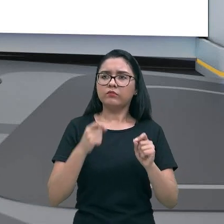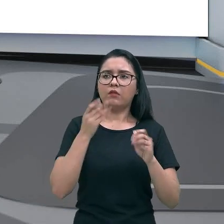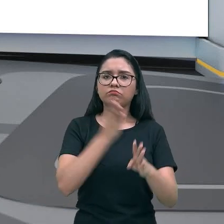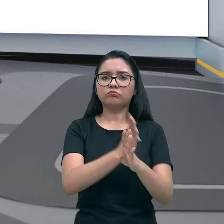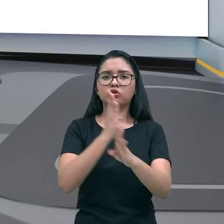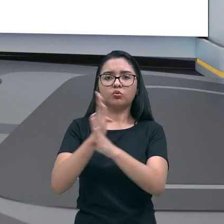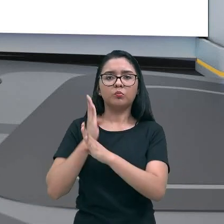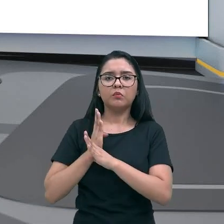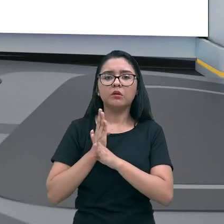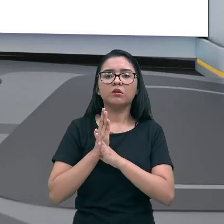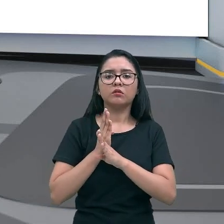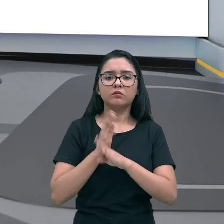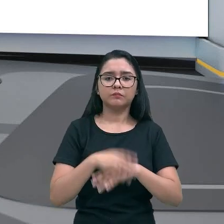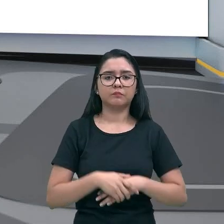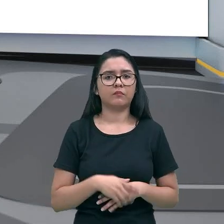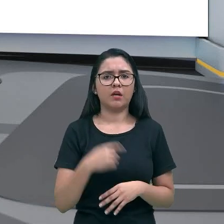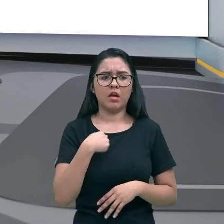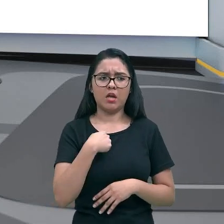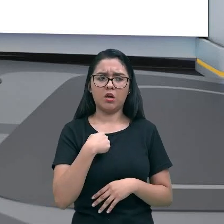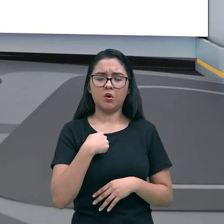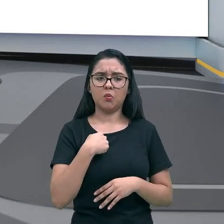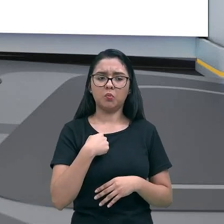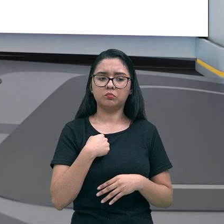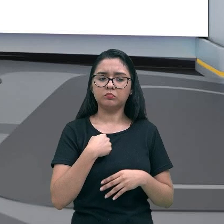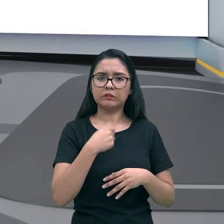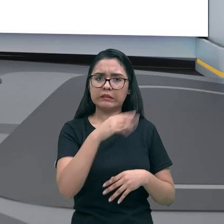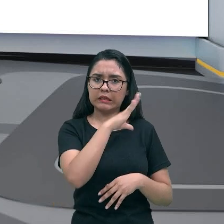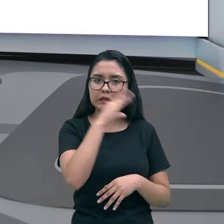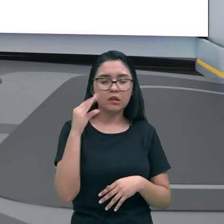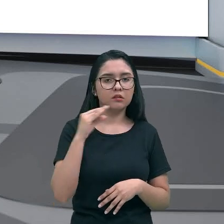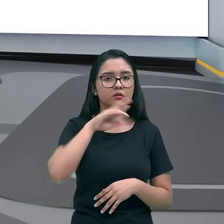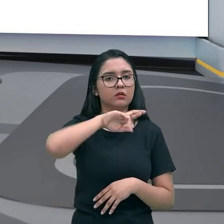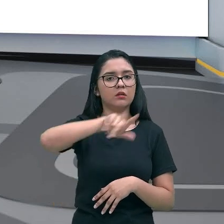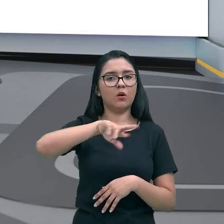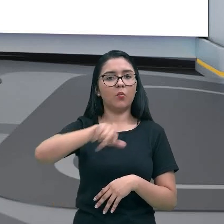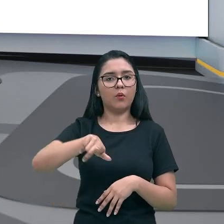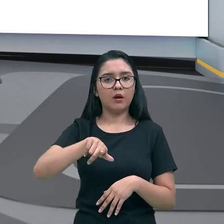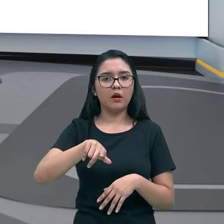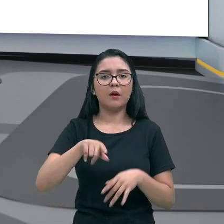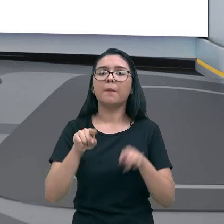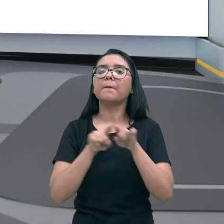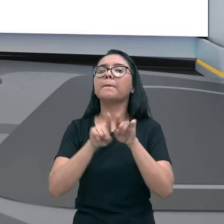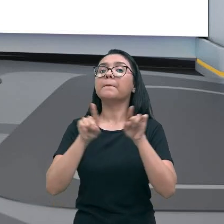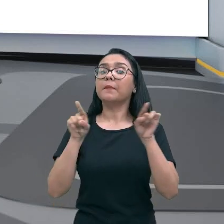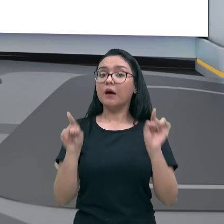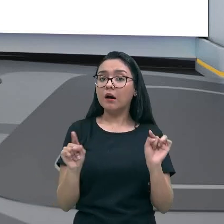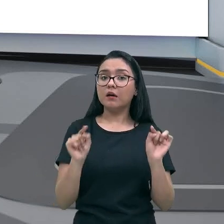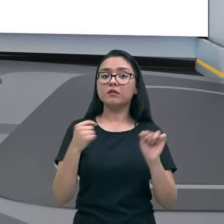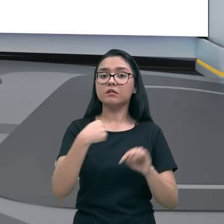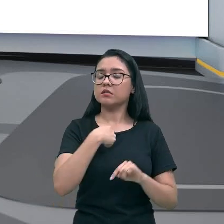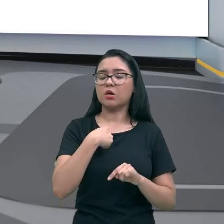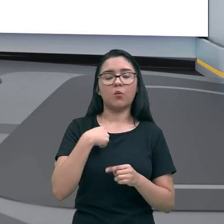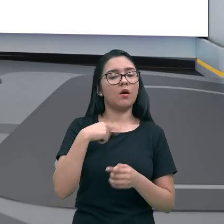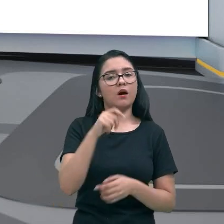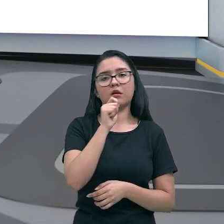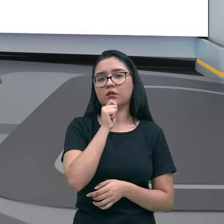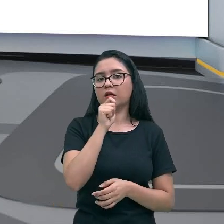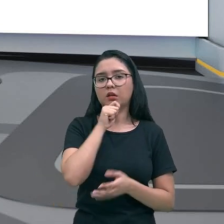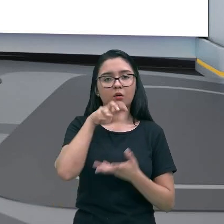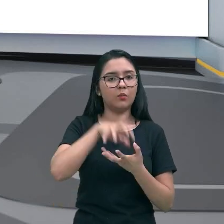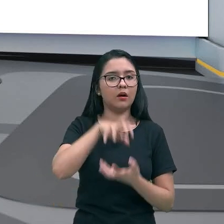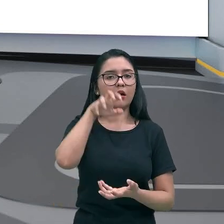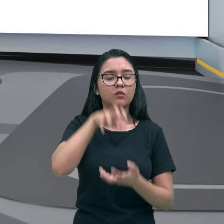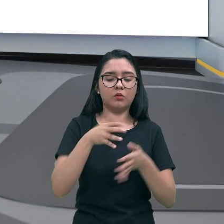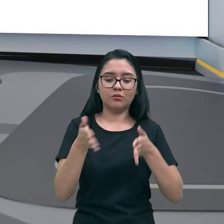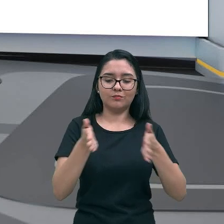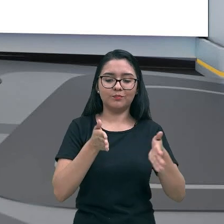mesmo. Eu não sou mais completamente criança, porém, eu ainda não sou adulto, né? Eu estou no meio do caminho.